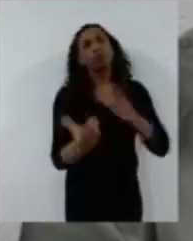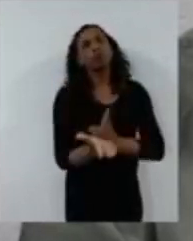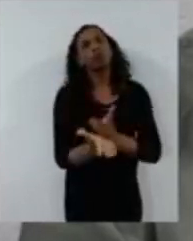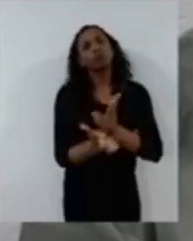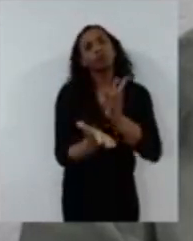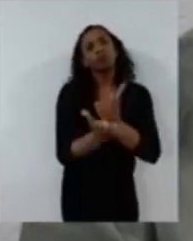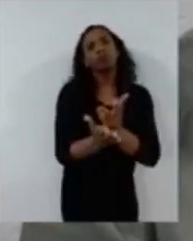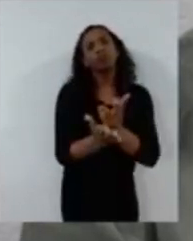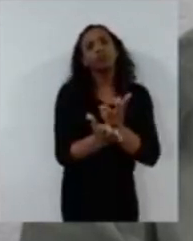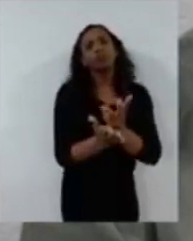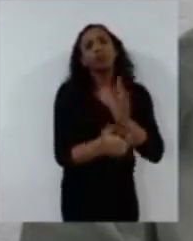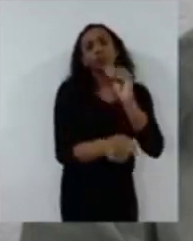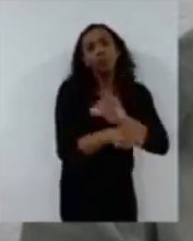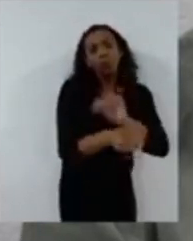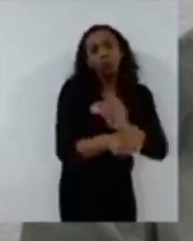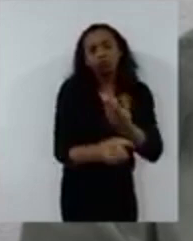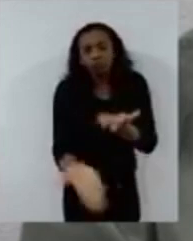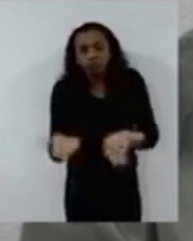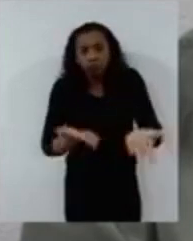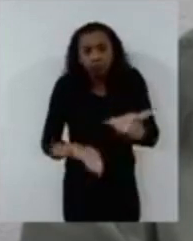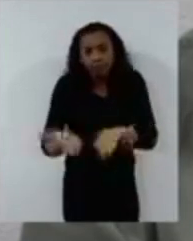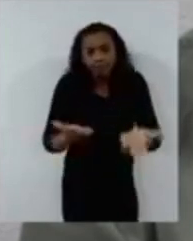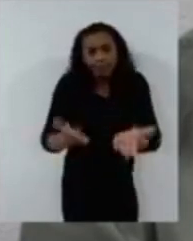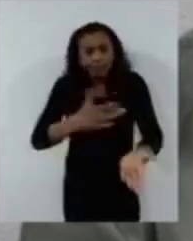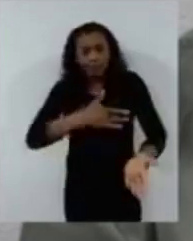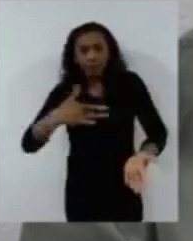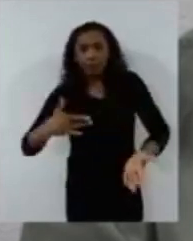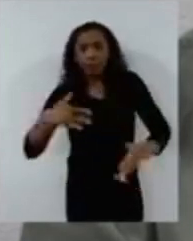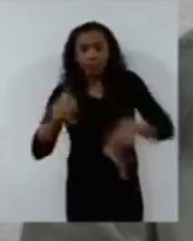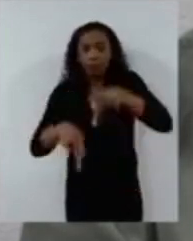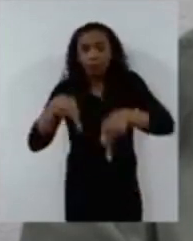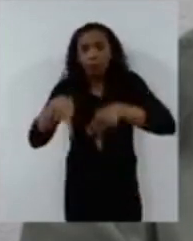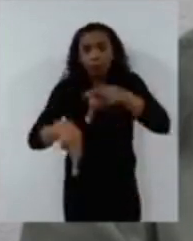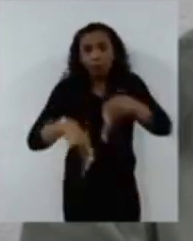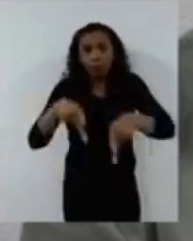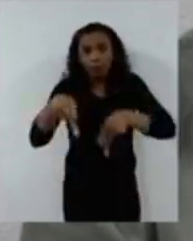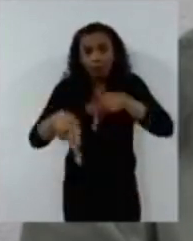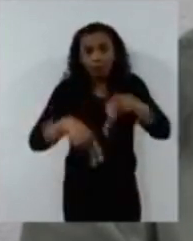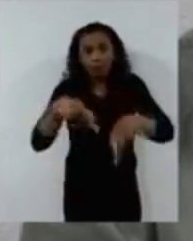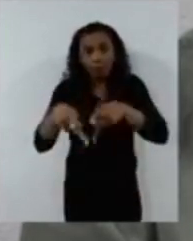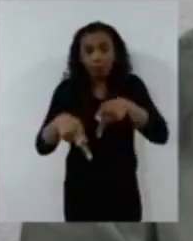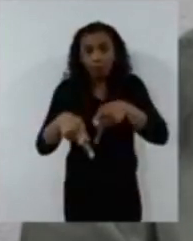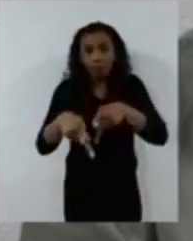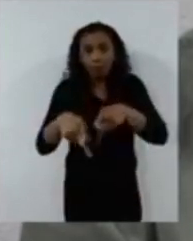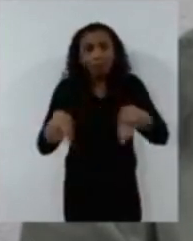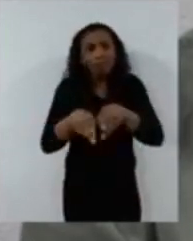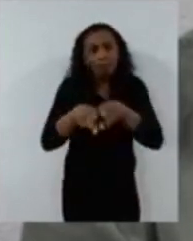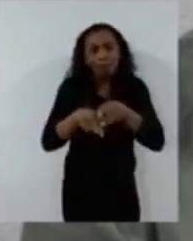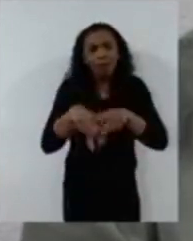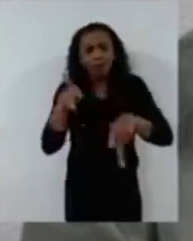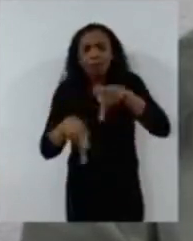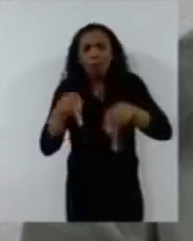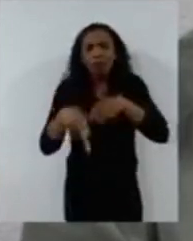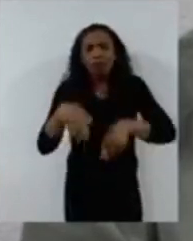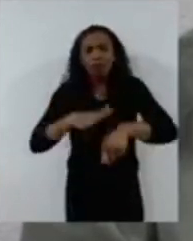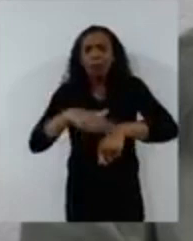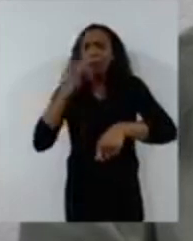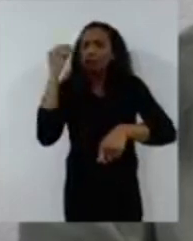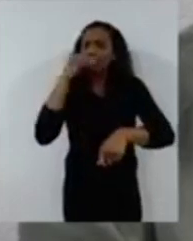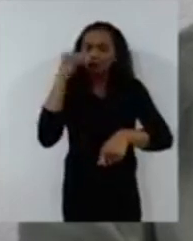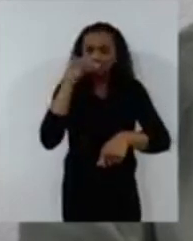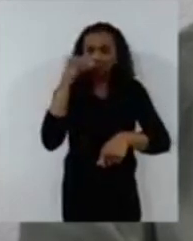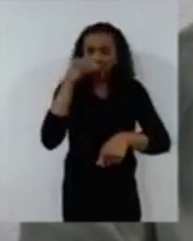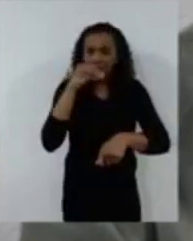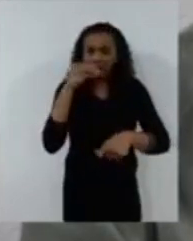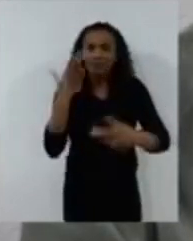continuar cuidando e zelando da saúde da população, em especial da população mais vulnerável. E, ao